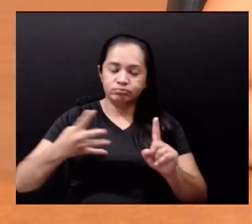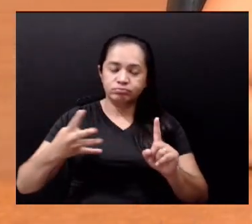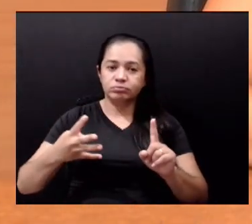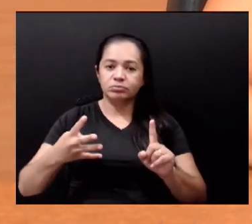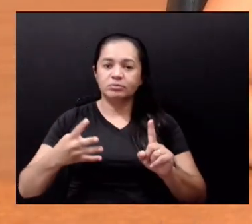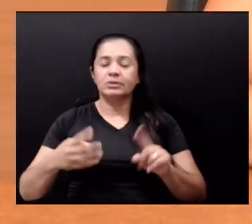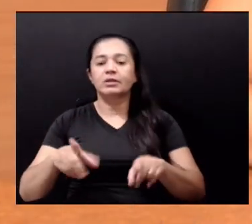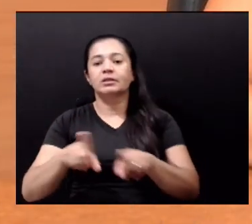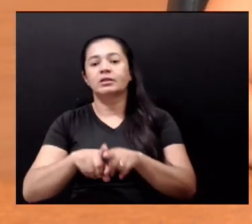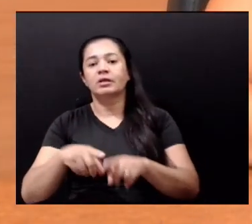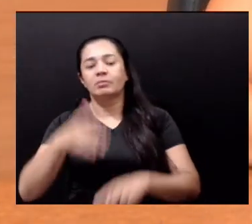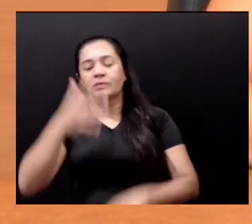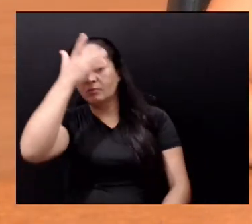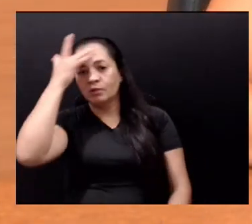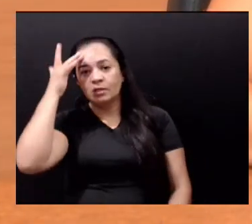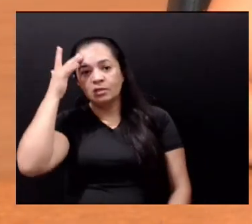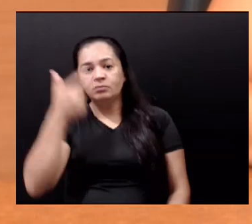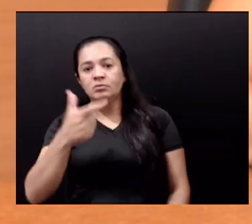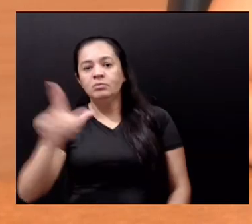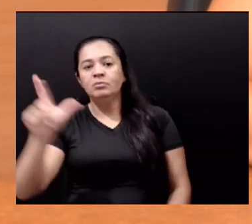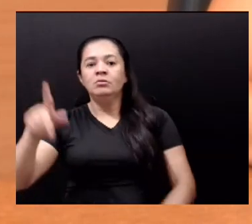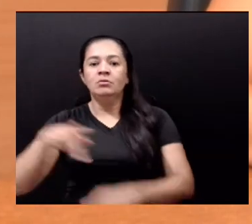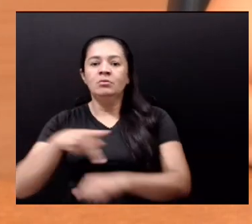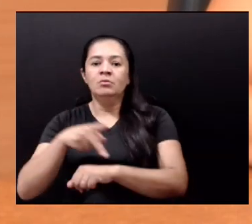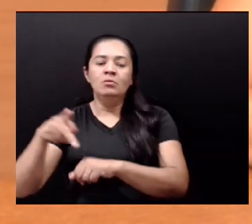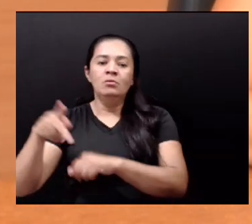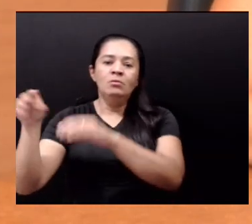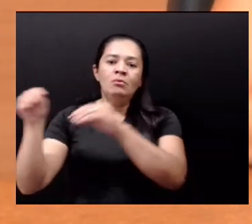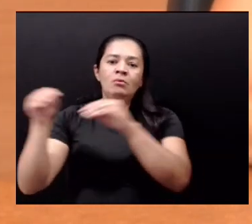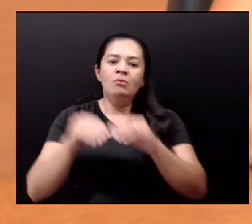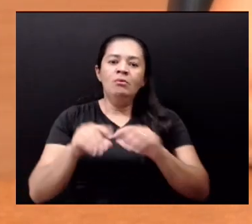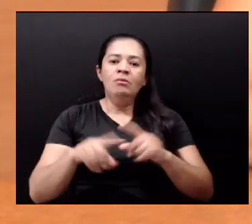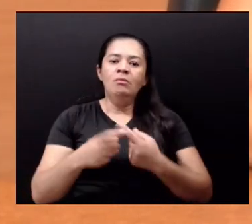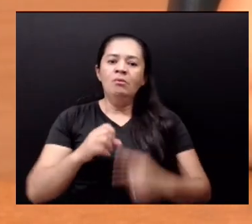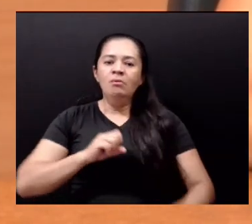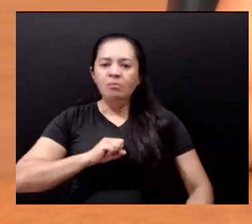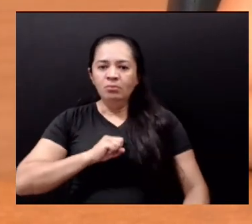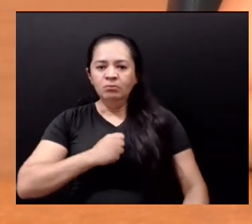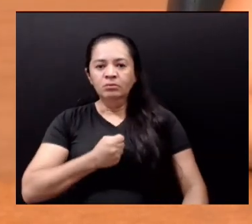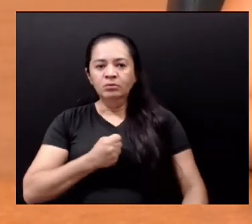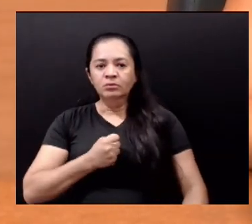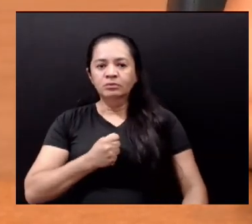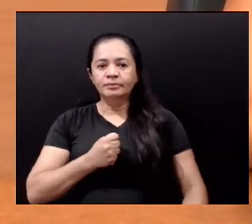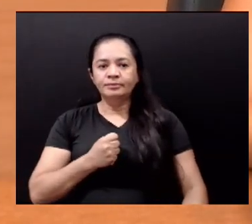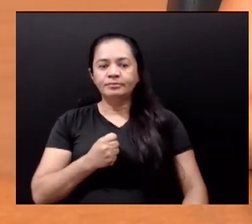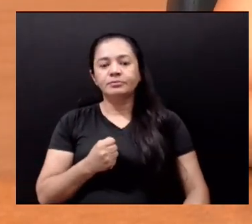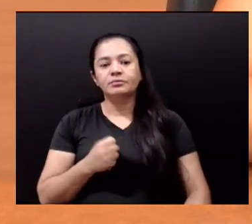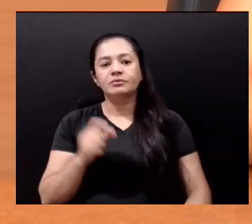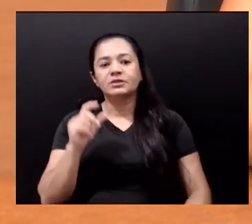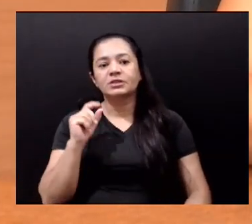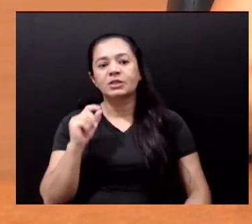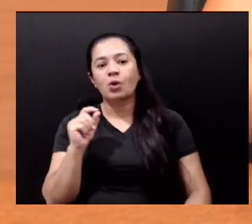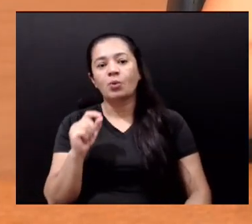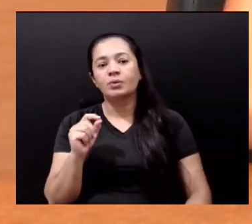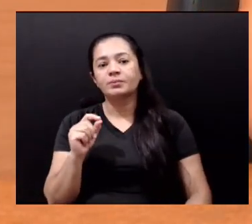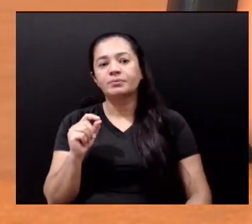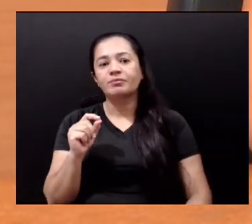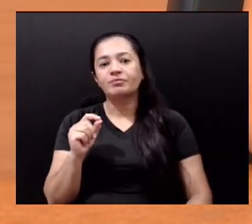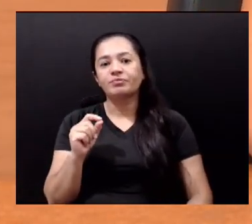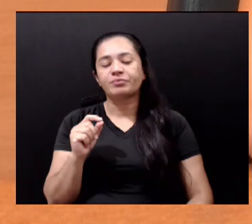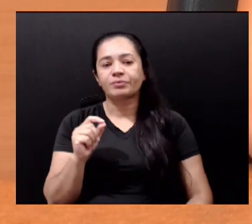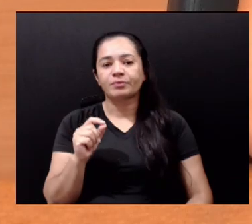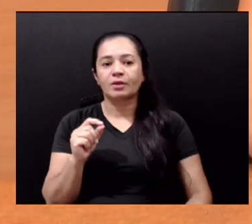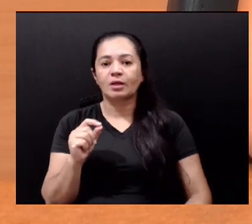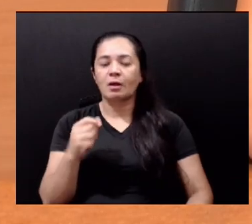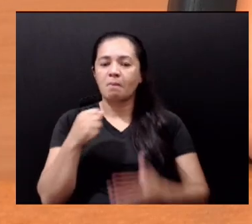imigrantes. Ódio que, na verdade, representa uma reação conservadora em relação a conquistas libertárias que diz respeito à luta